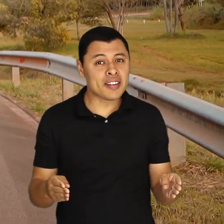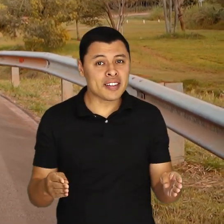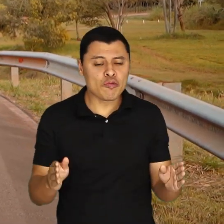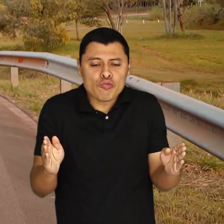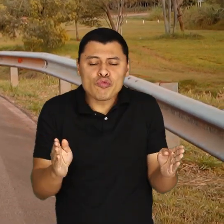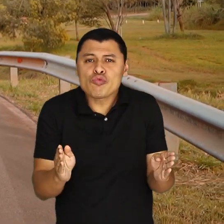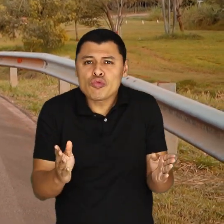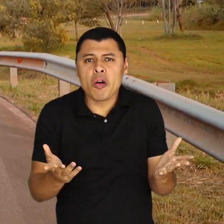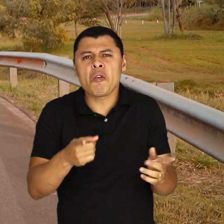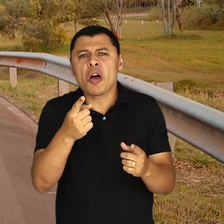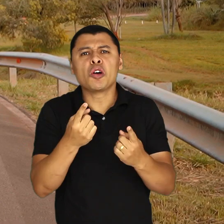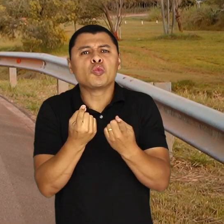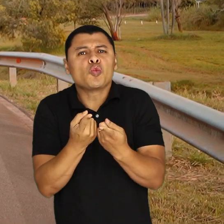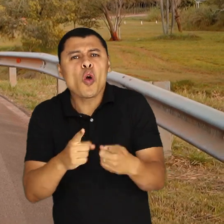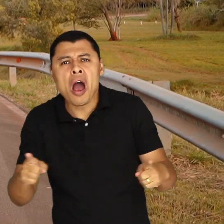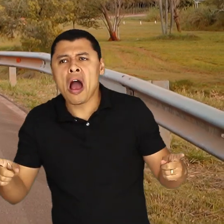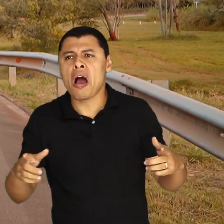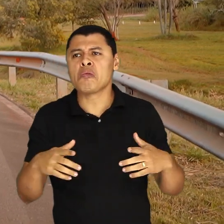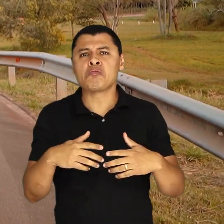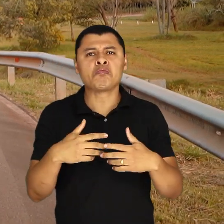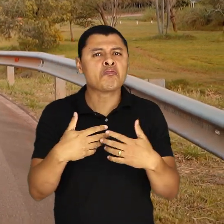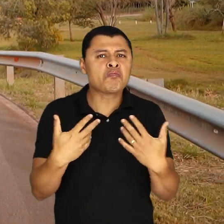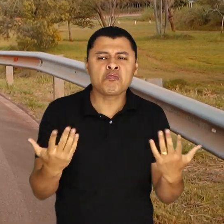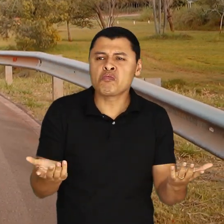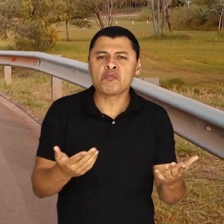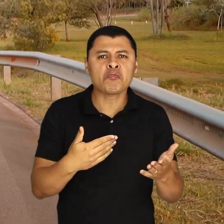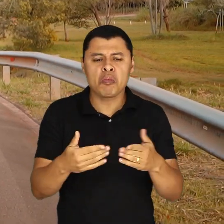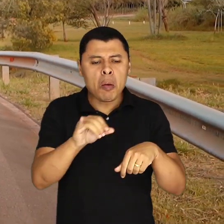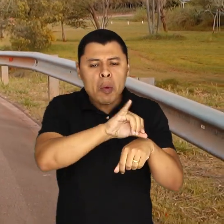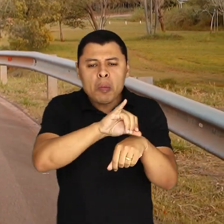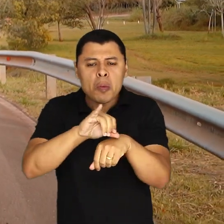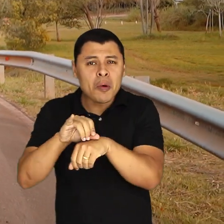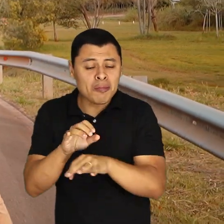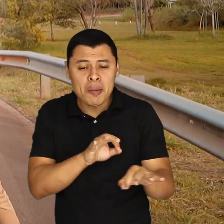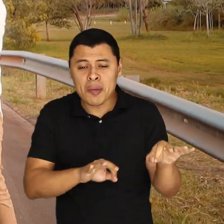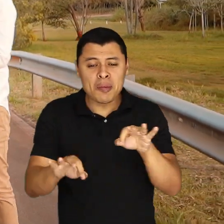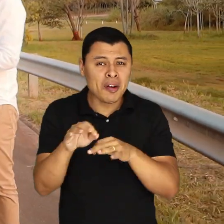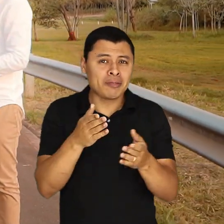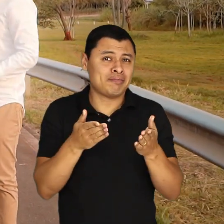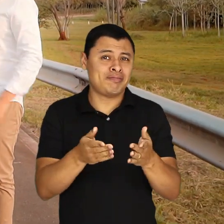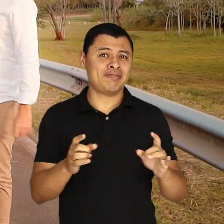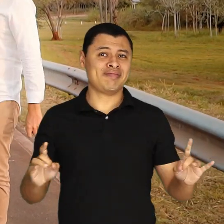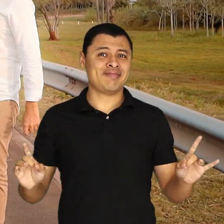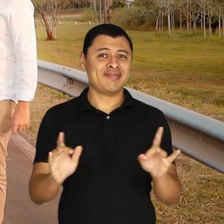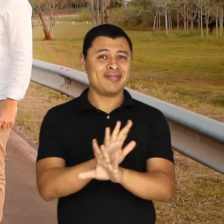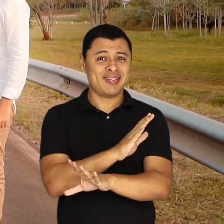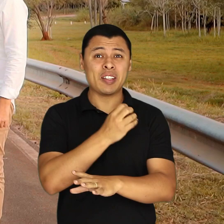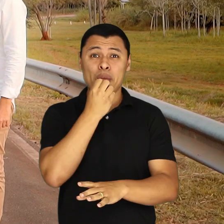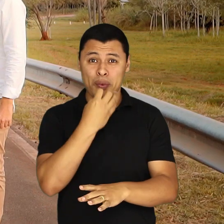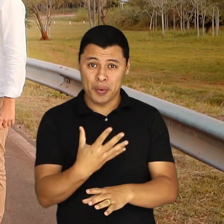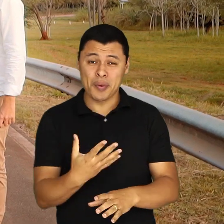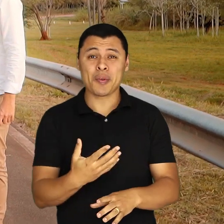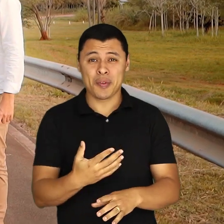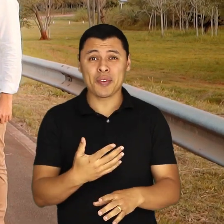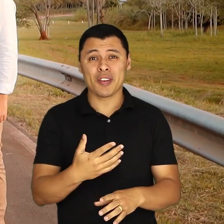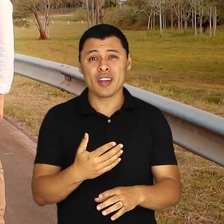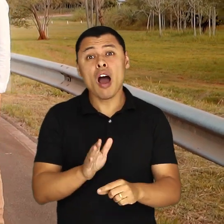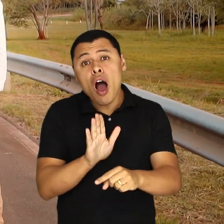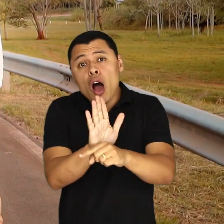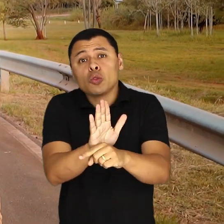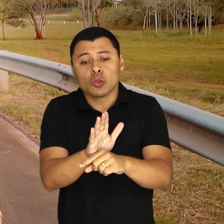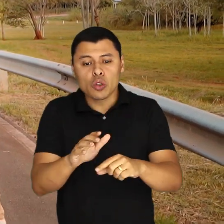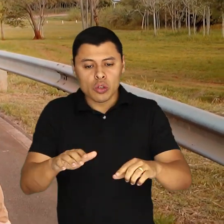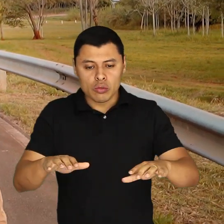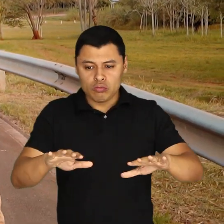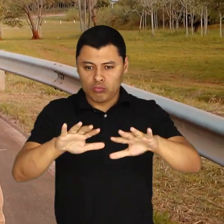mesinha aqui. Então, às vezes você vai fazer um churrasco, alguma coisa assim, num camping, alguma coisa assim, você ainda tem o uso desse espaço aqui, que